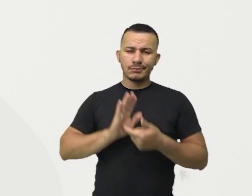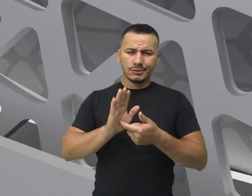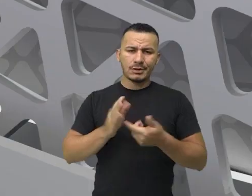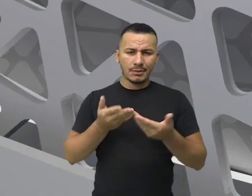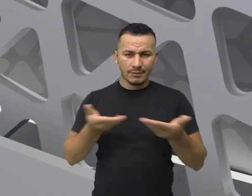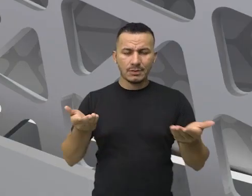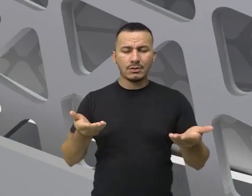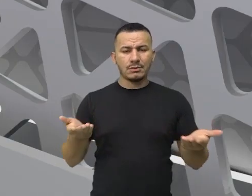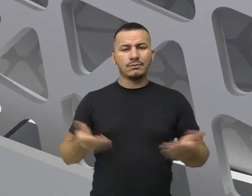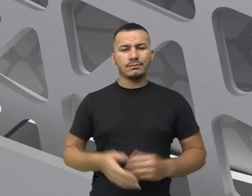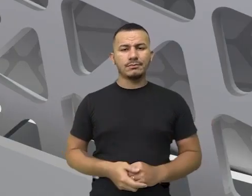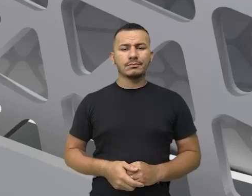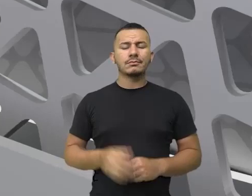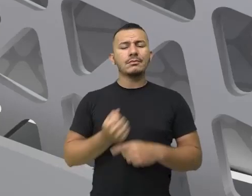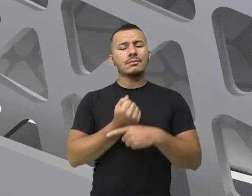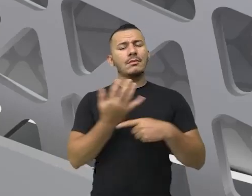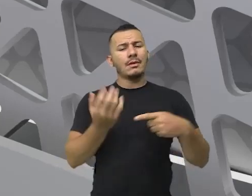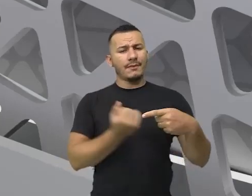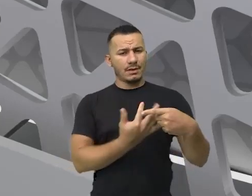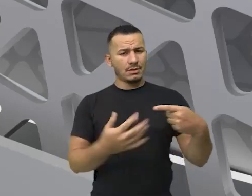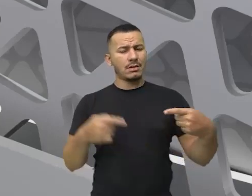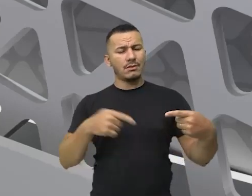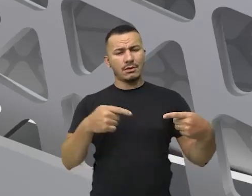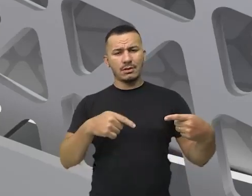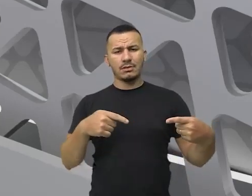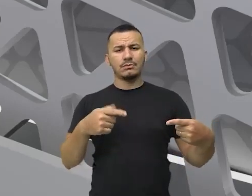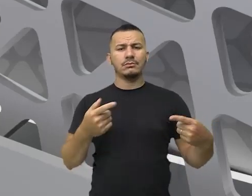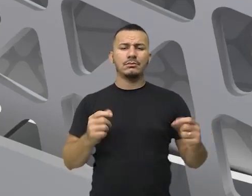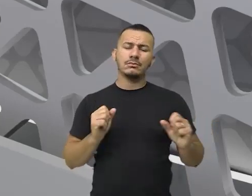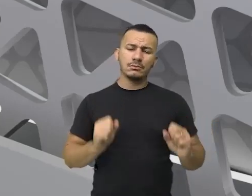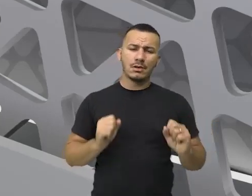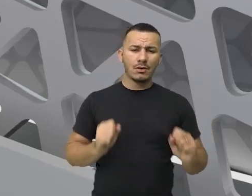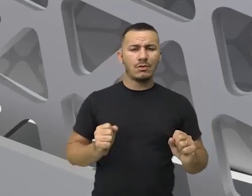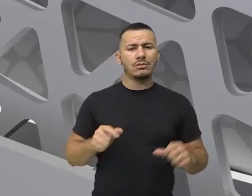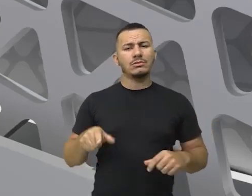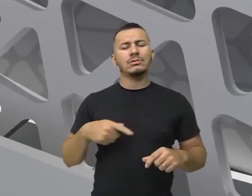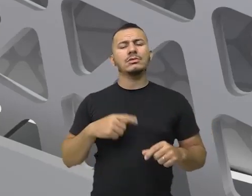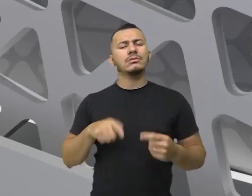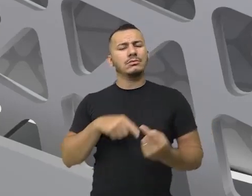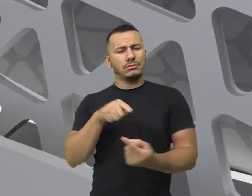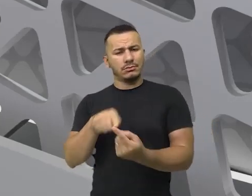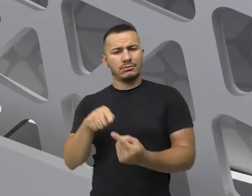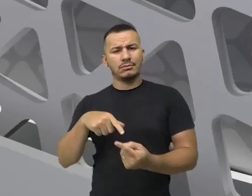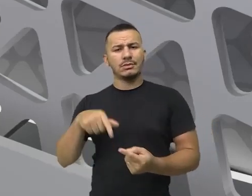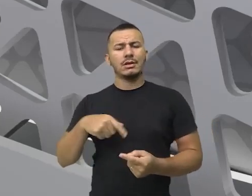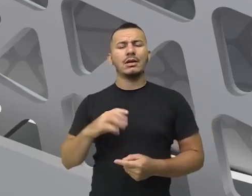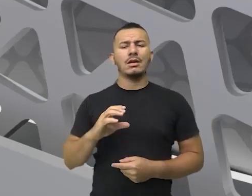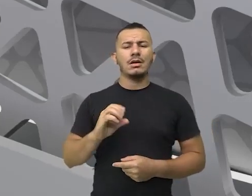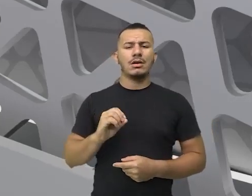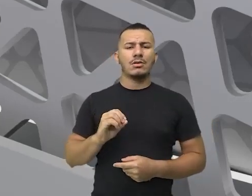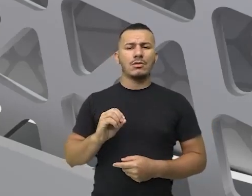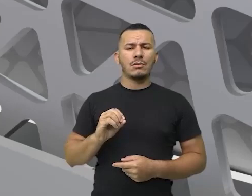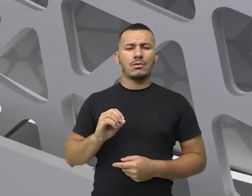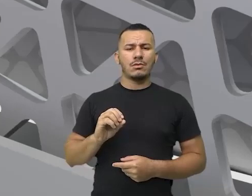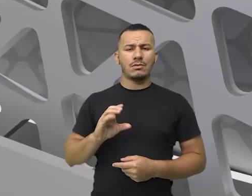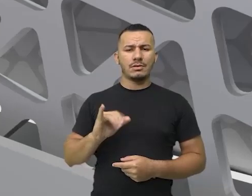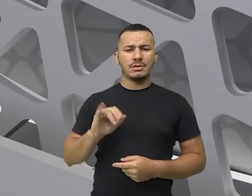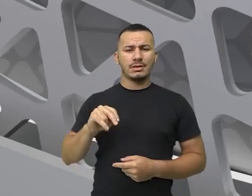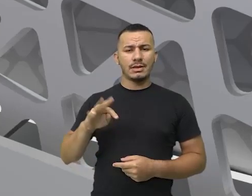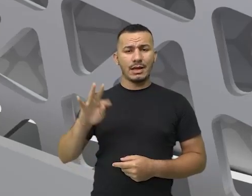vocês o seguinte, ó, que uma fração, alunos, também ela tem função de quociente entre dois